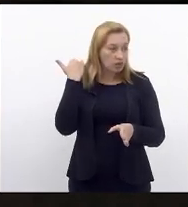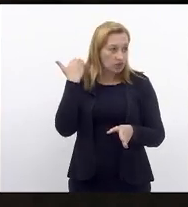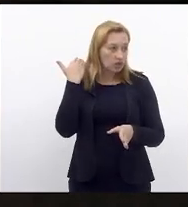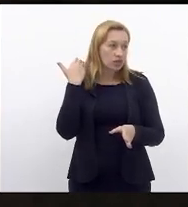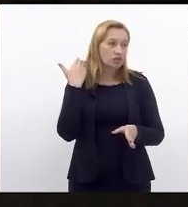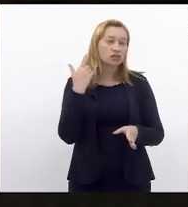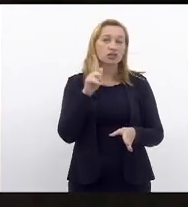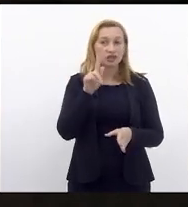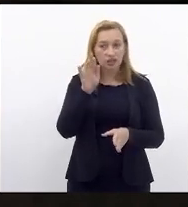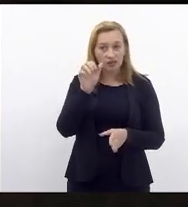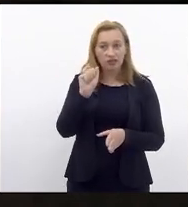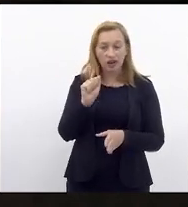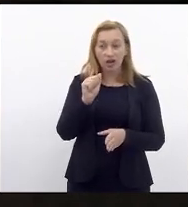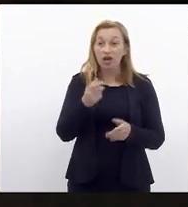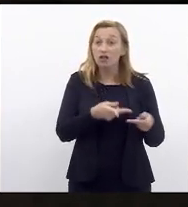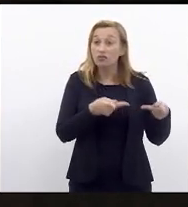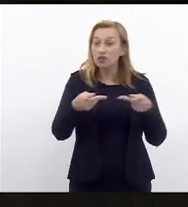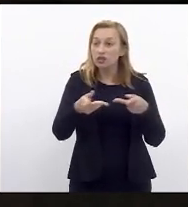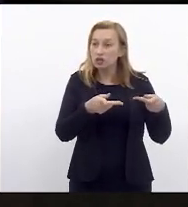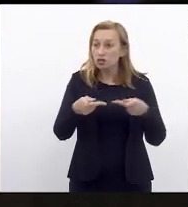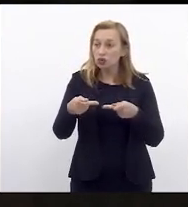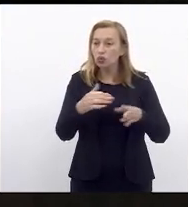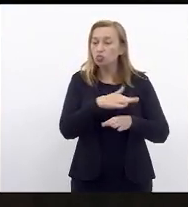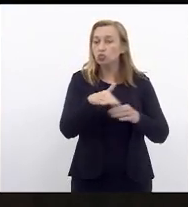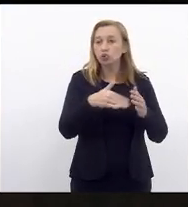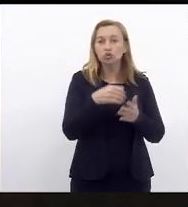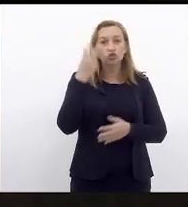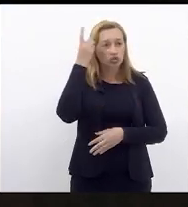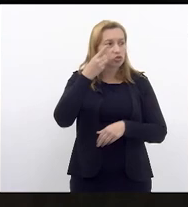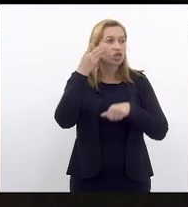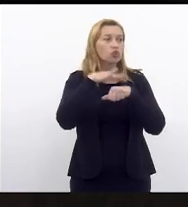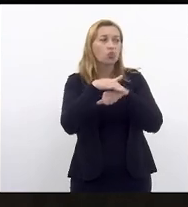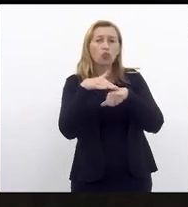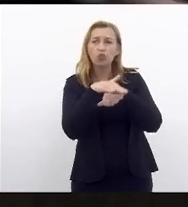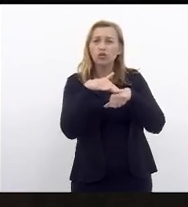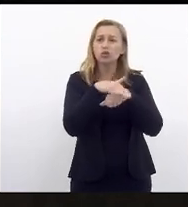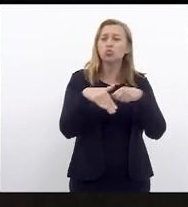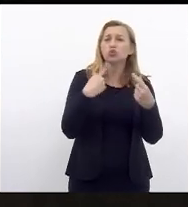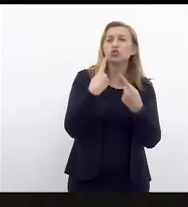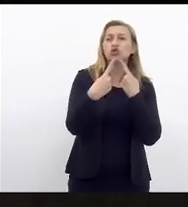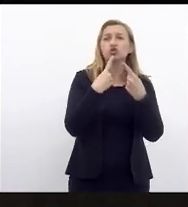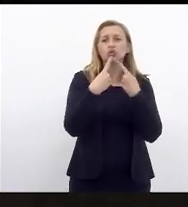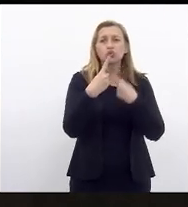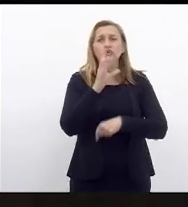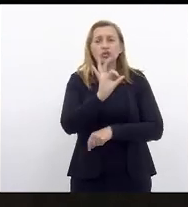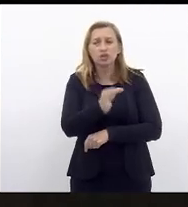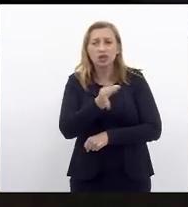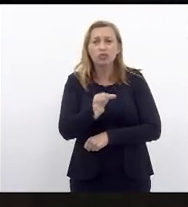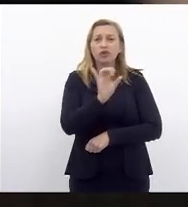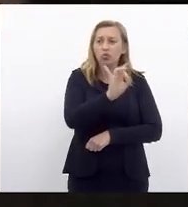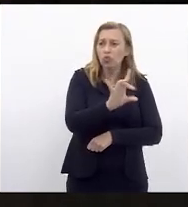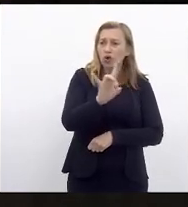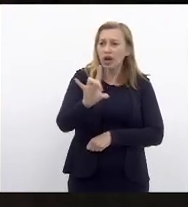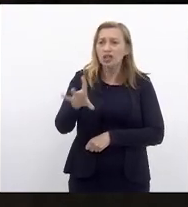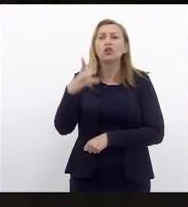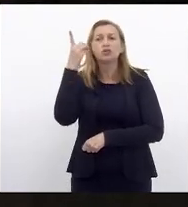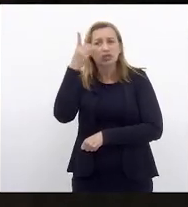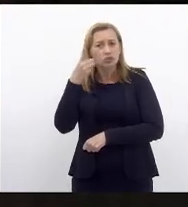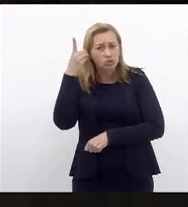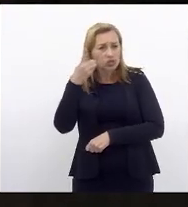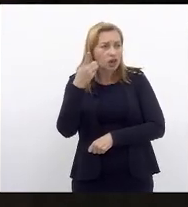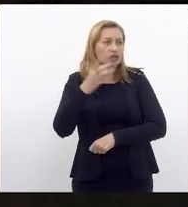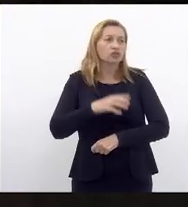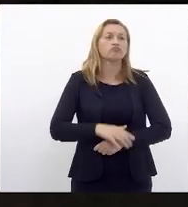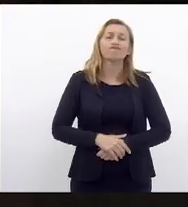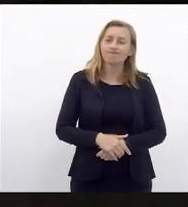essa vaga visitou amplamente os gabinetes, conversou e discutiu amplamente com cada um deputado e